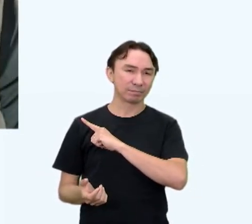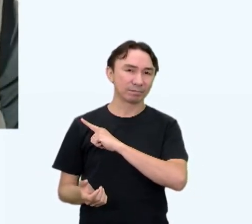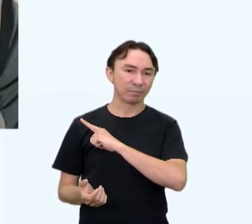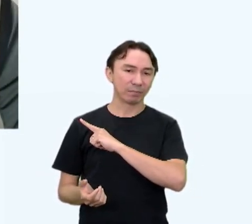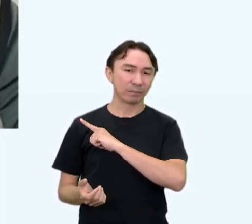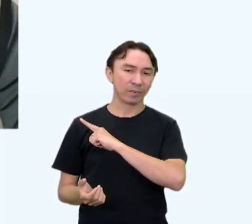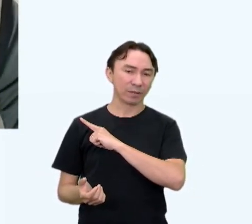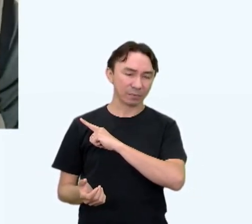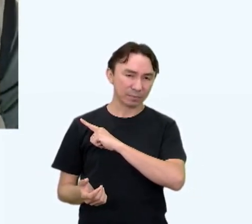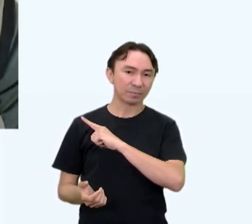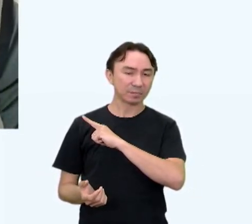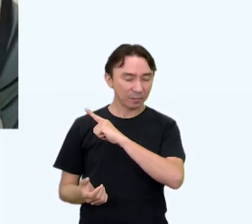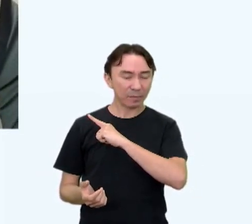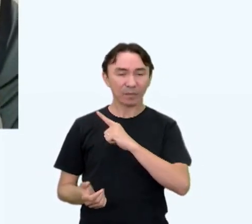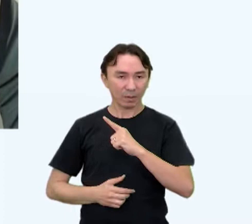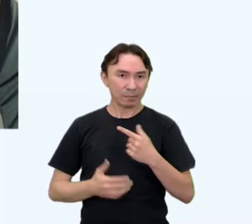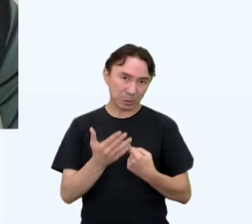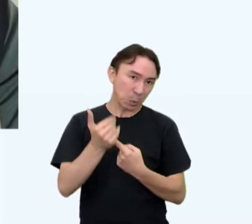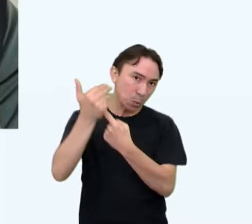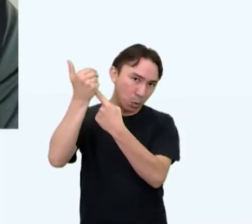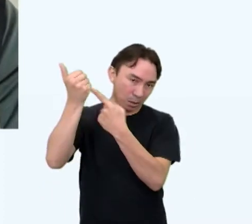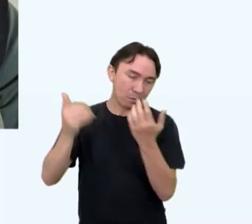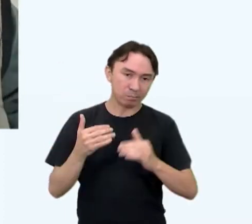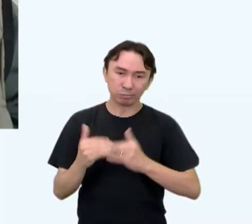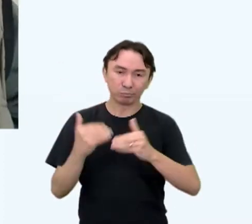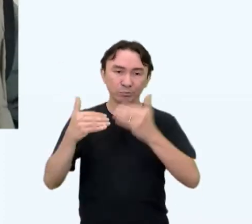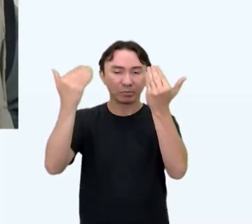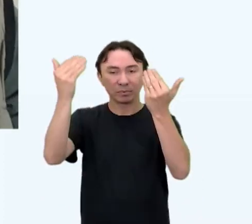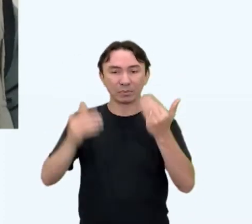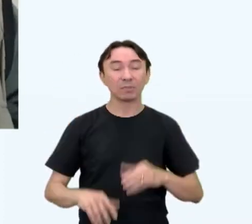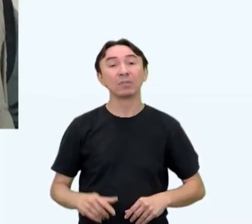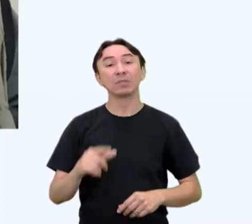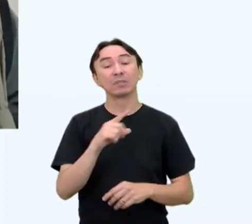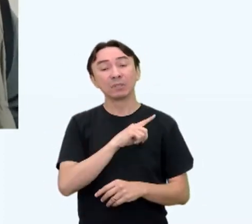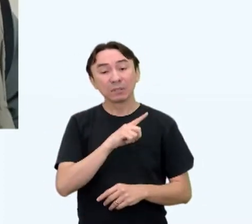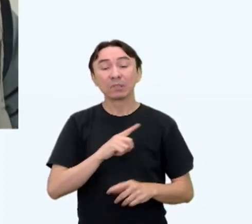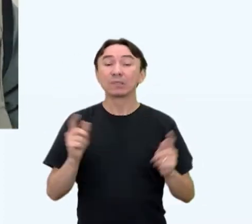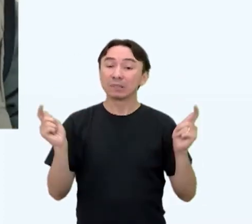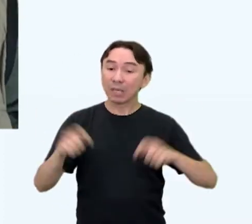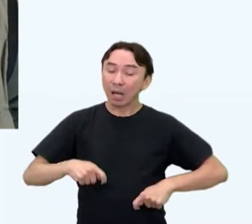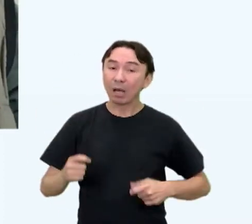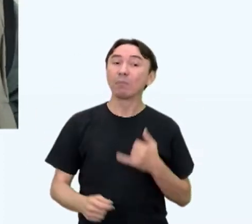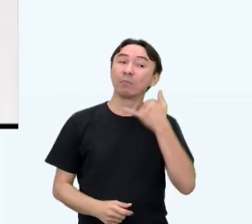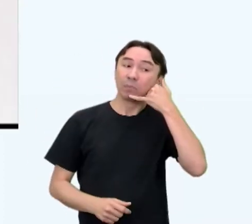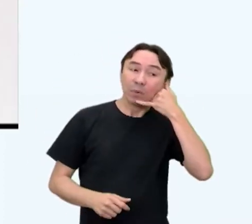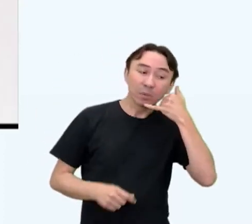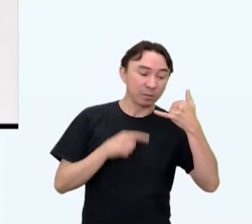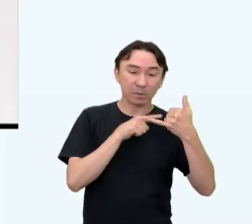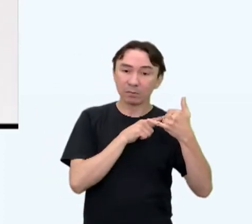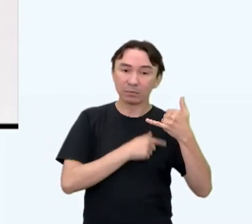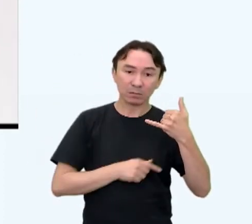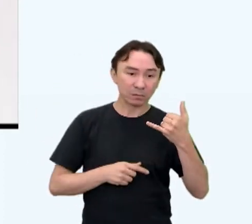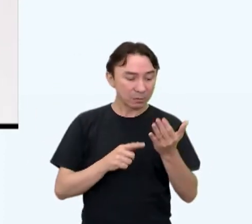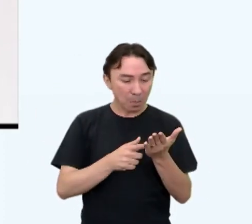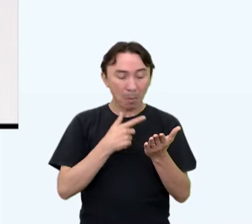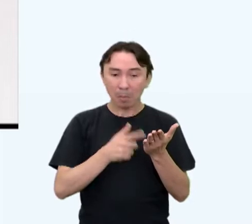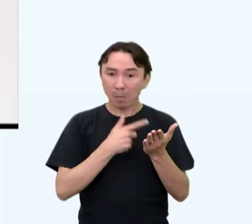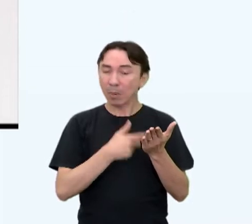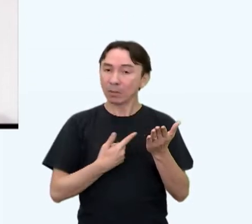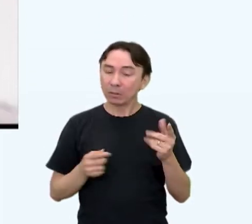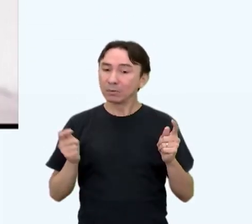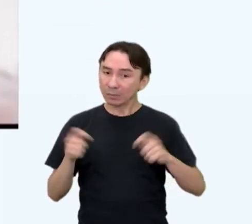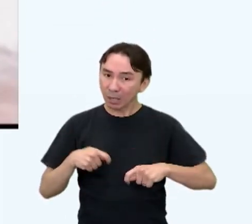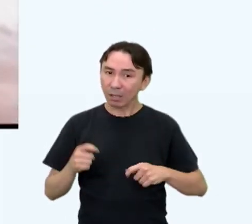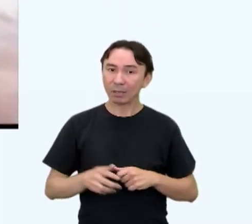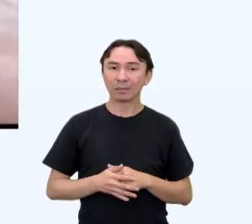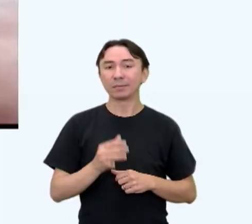graças ao desenvolvimento tecnológico, de criar redes utilizando smartphones, como por exemplo no caso